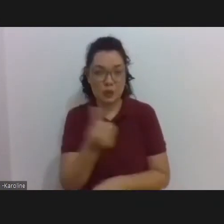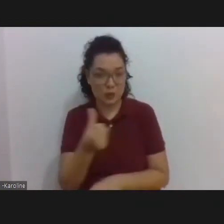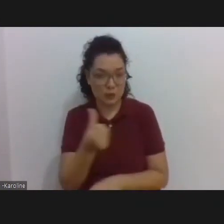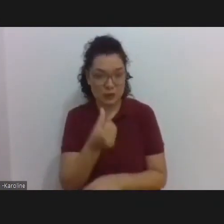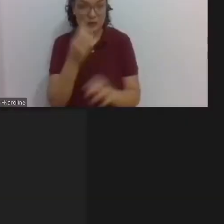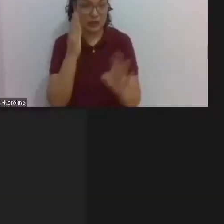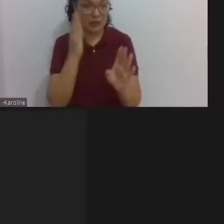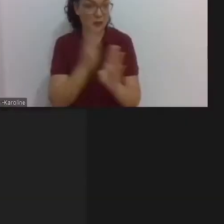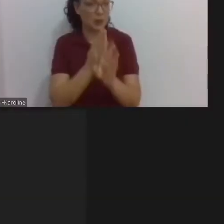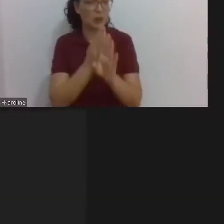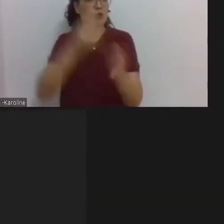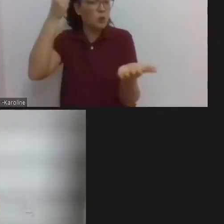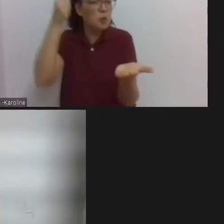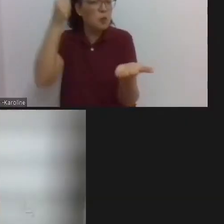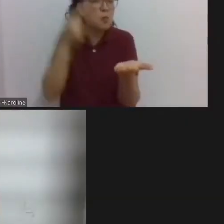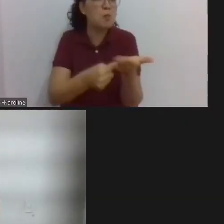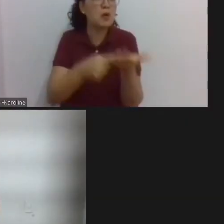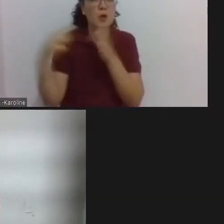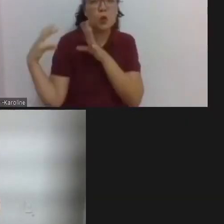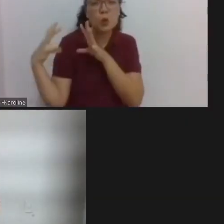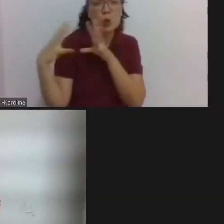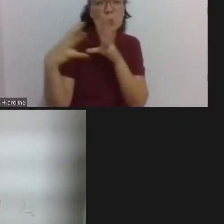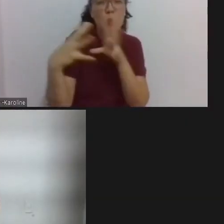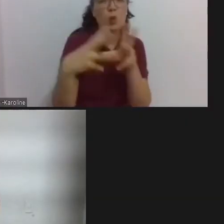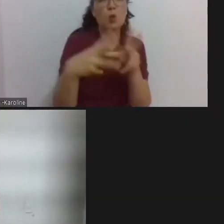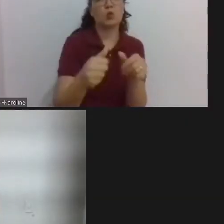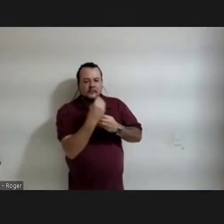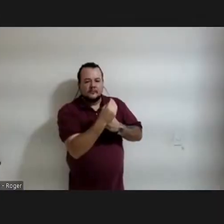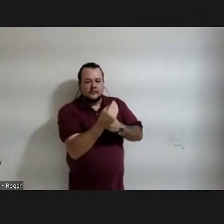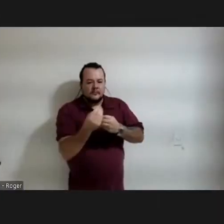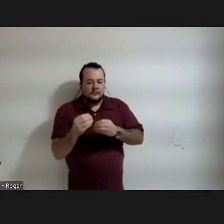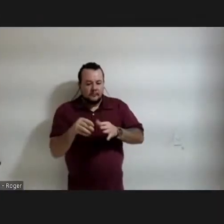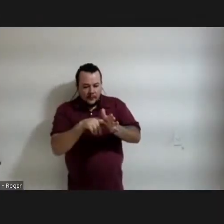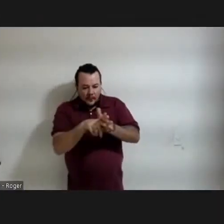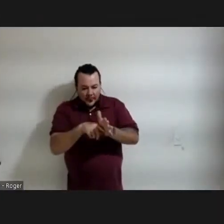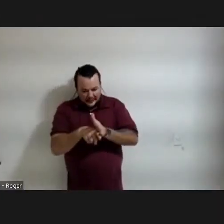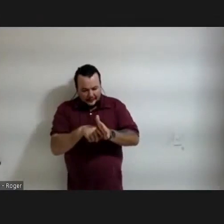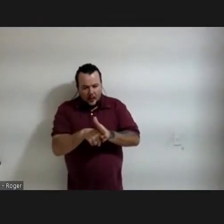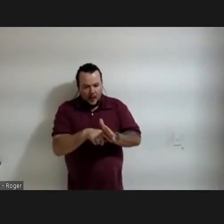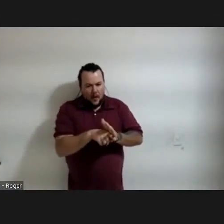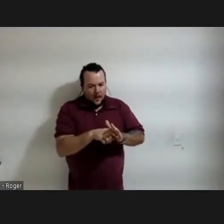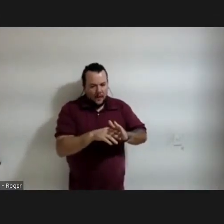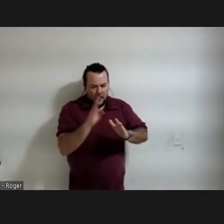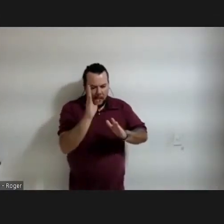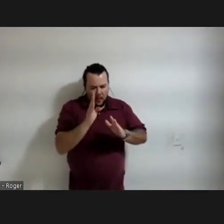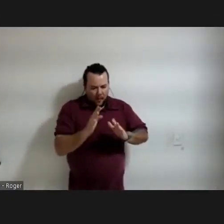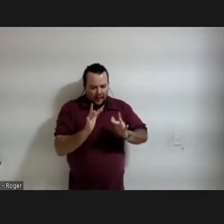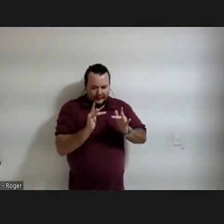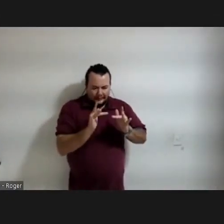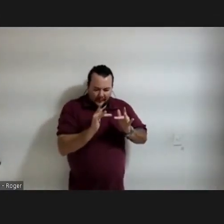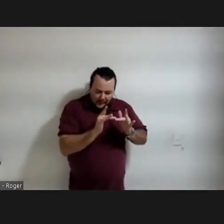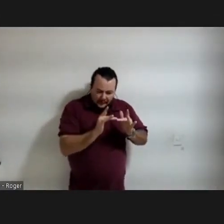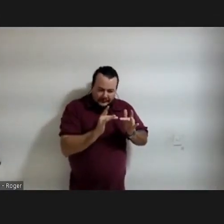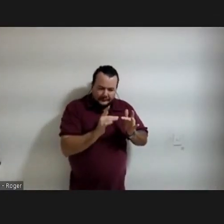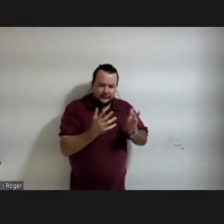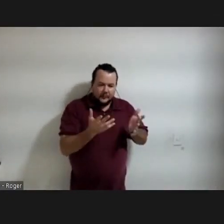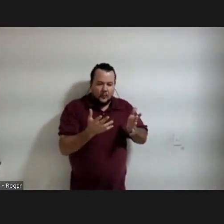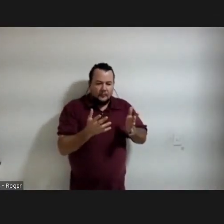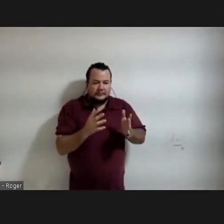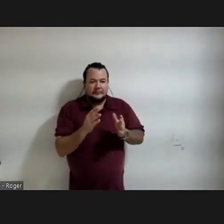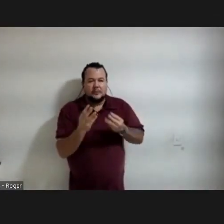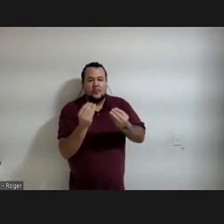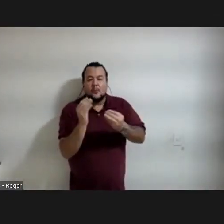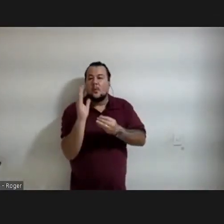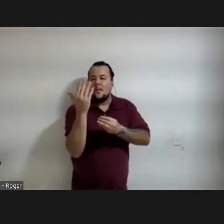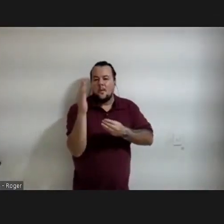última instância, forneceu para cada pesquisador brasileiro conectado, e, portanto, para todos nós, um espelho. Nele